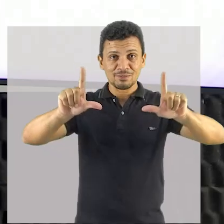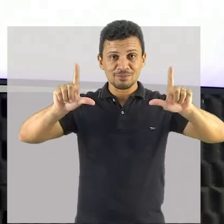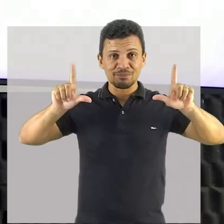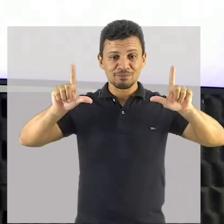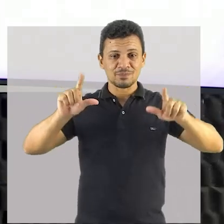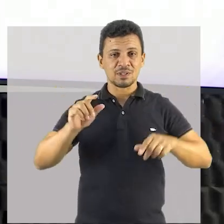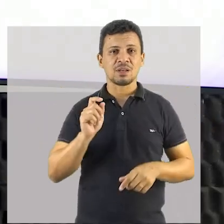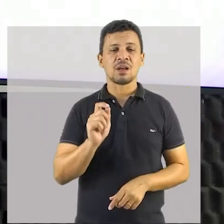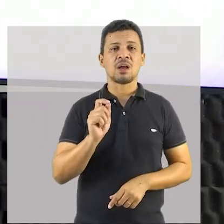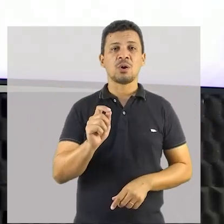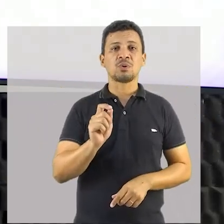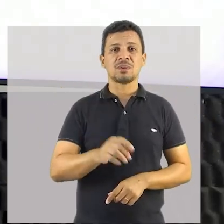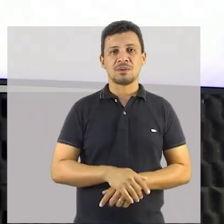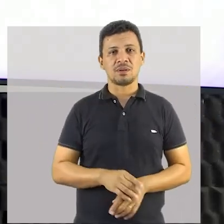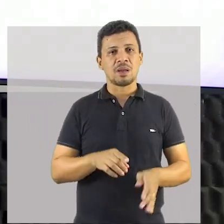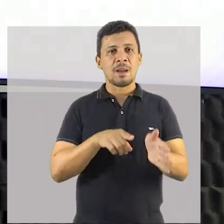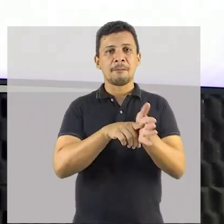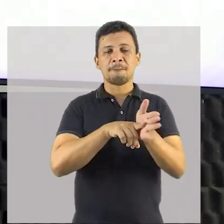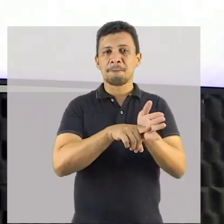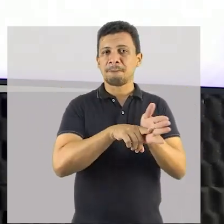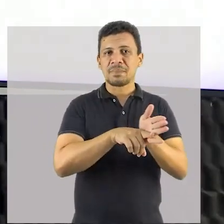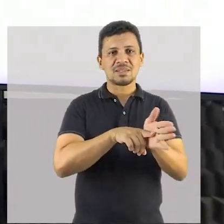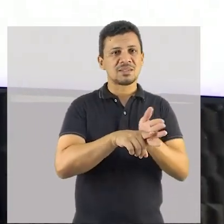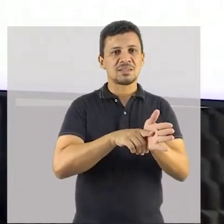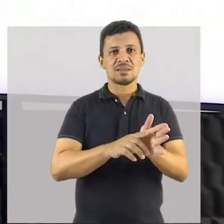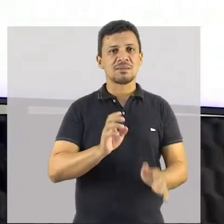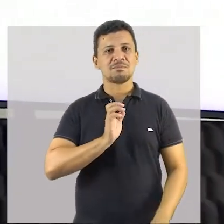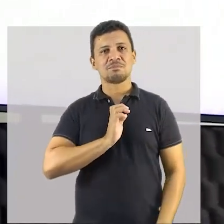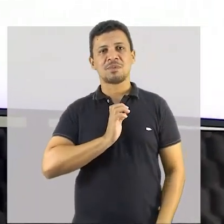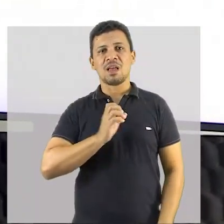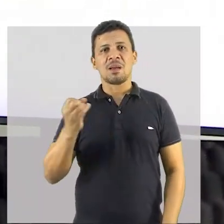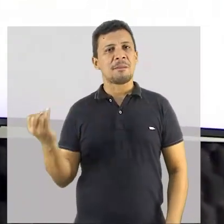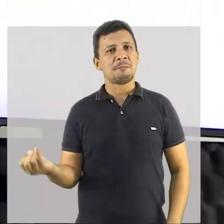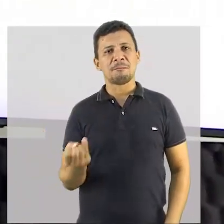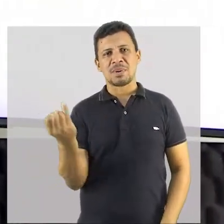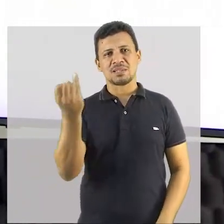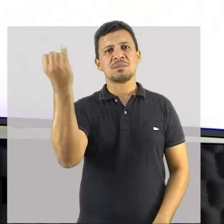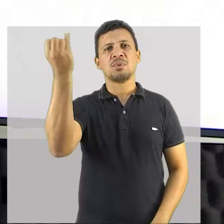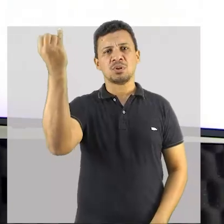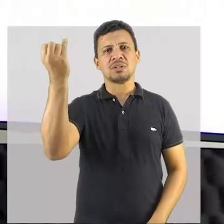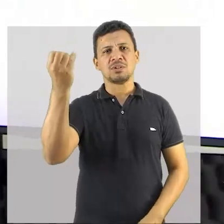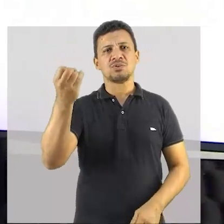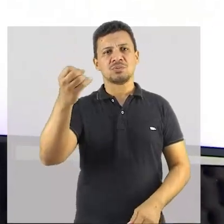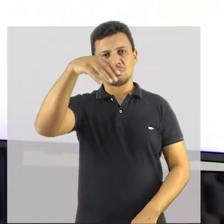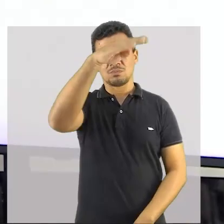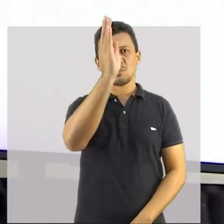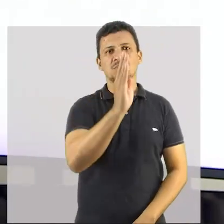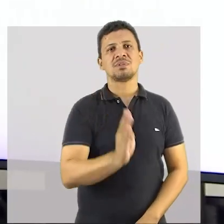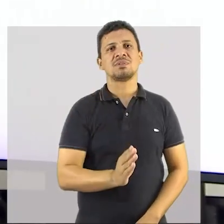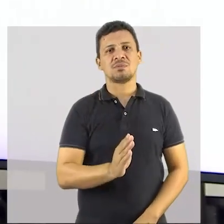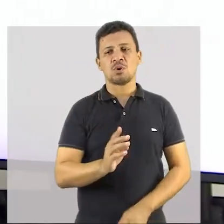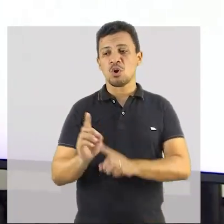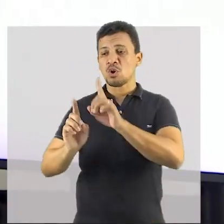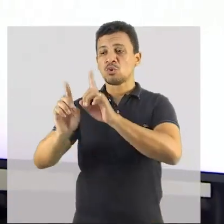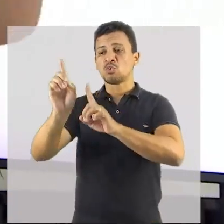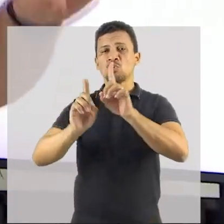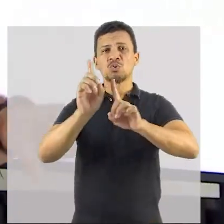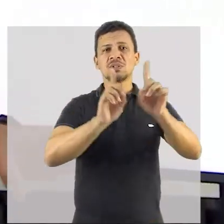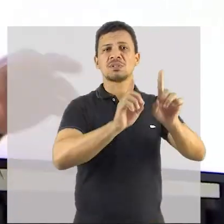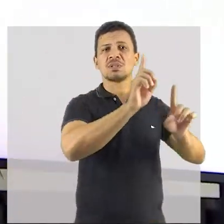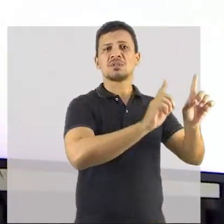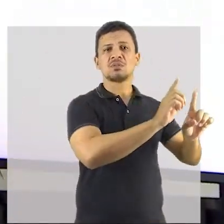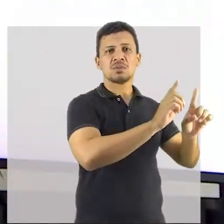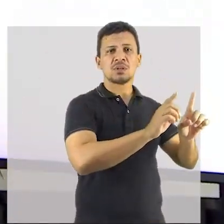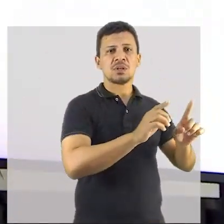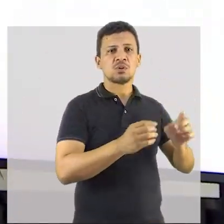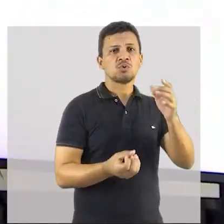censo demográfico é simplesmente a pesquisa estatística mais importante do país. É do censo demográfico que nós temos uma série de